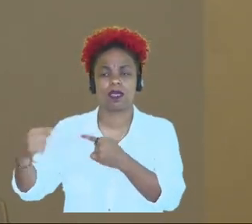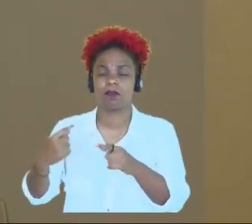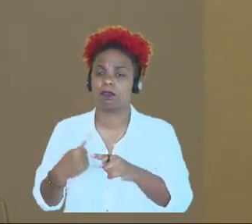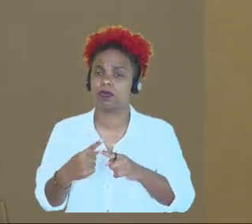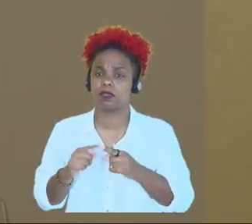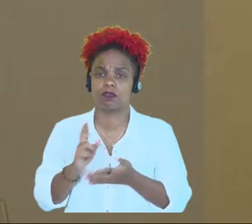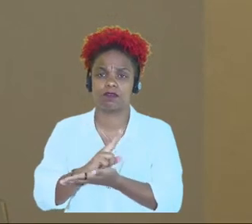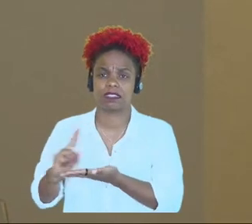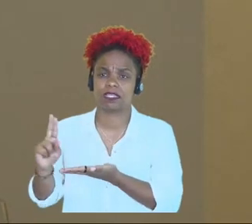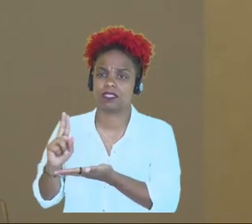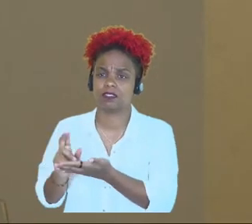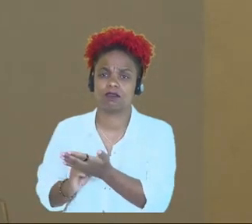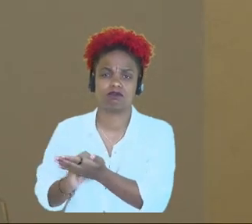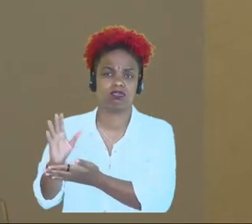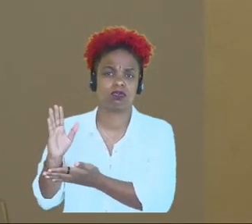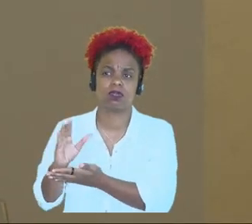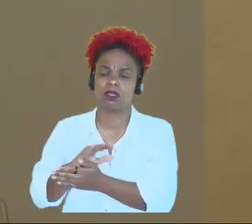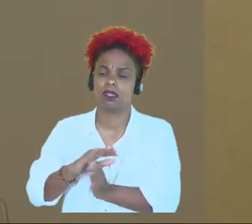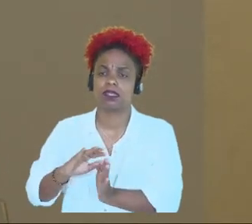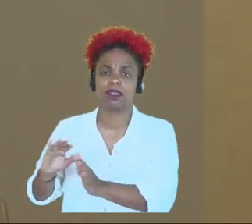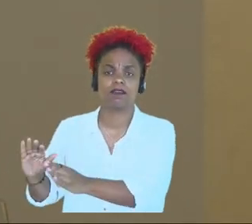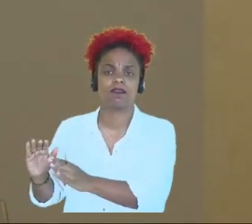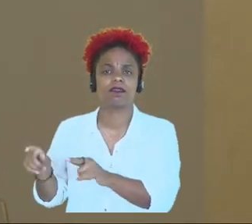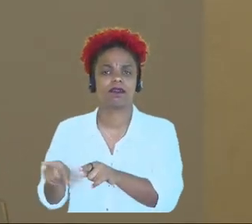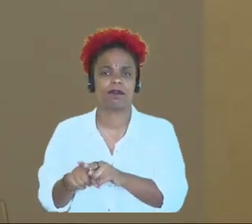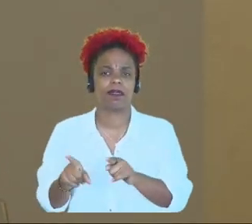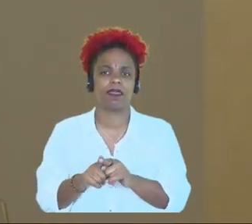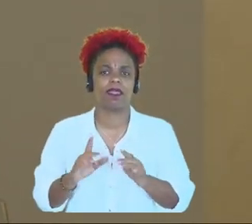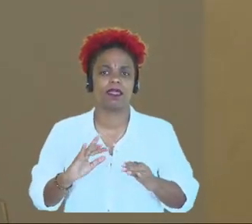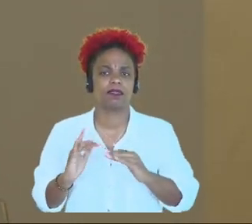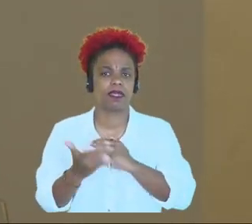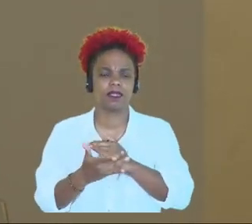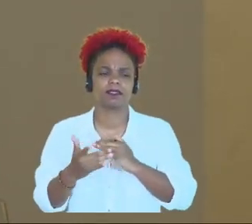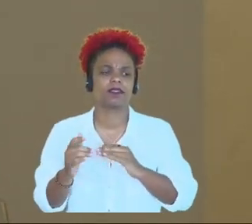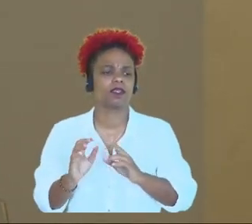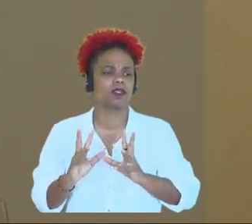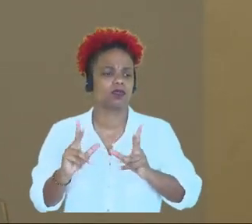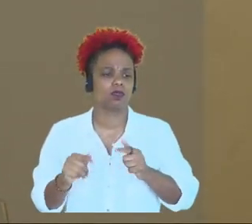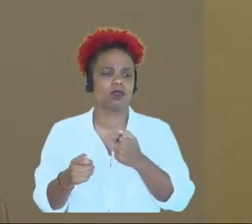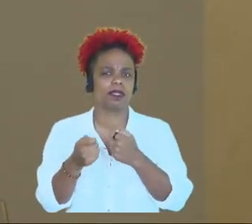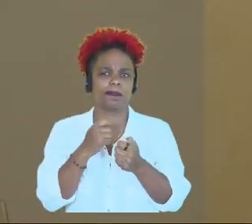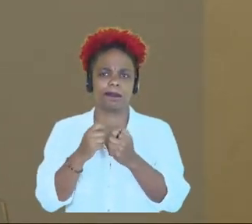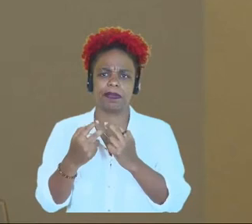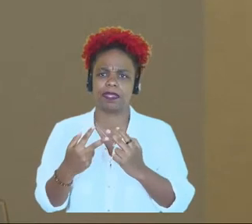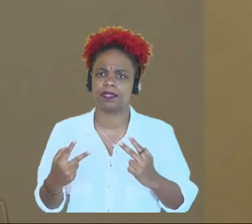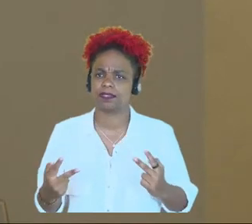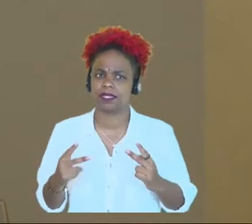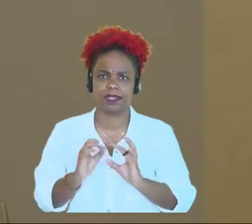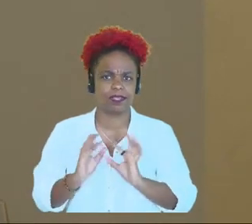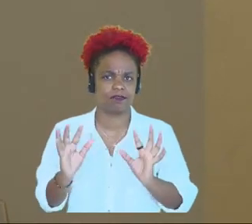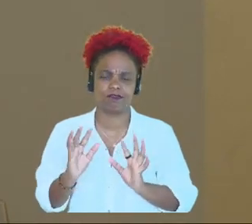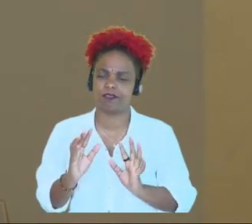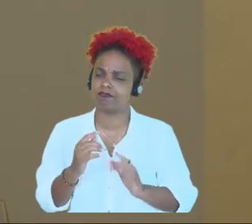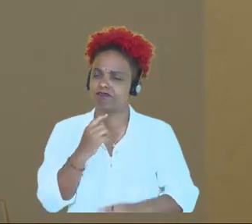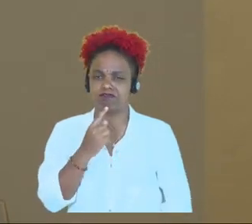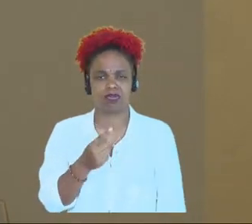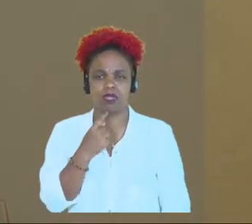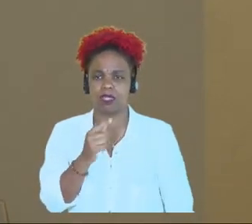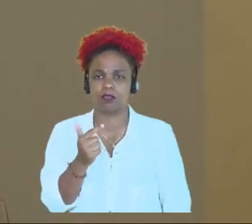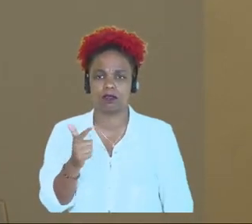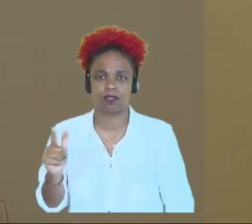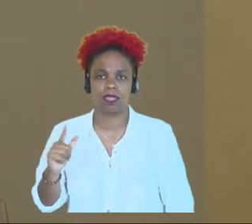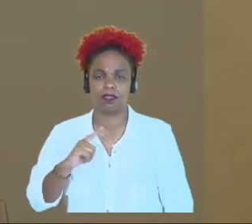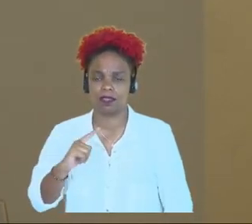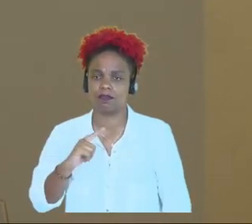expulsas do país, porque a imprensa não é mais livre, ela foi capturada pelo próprio governo, pelo poder